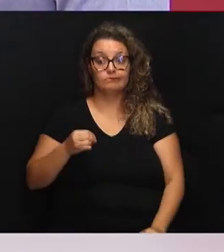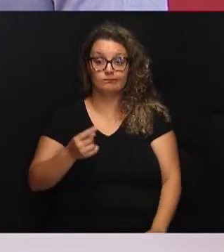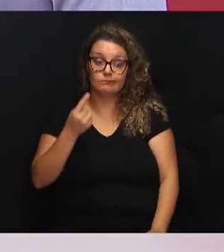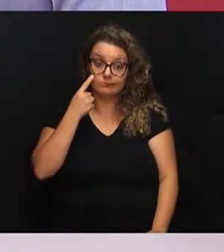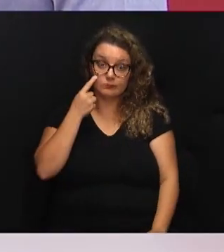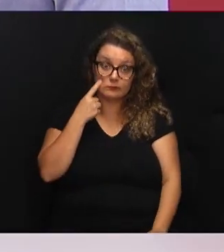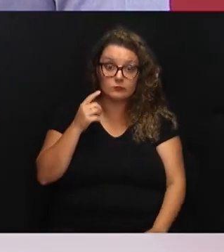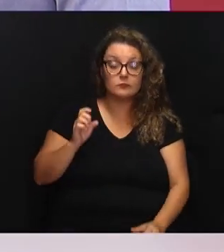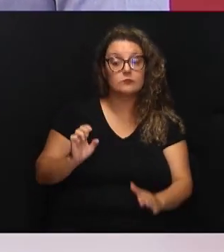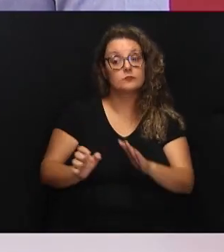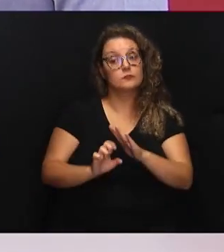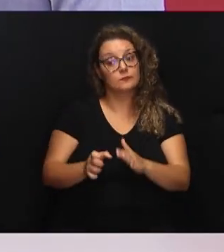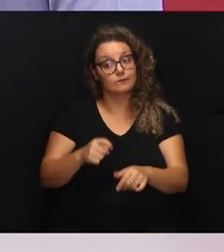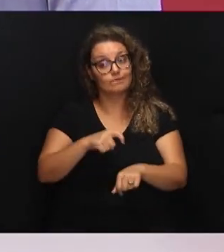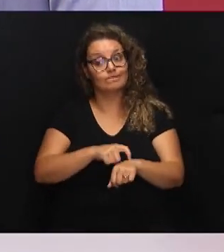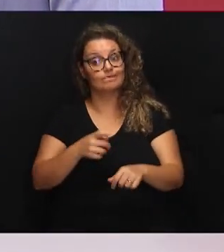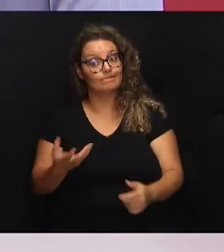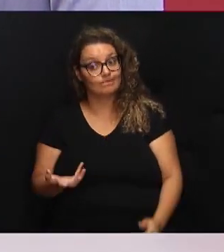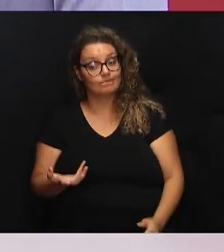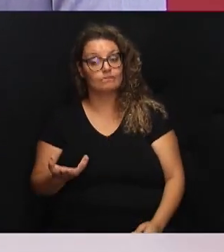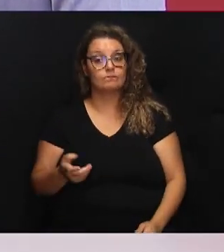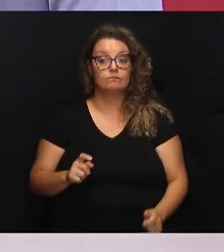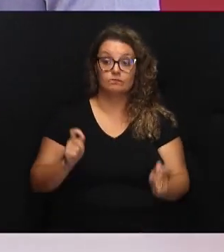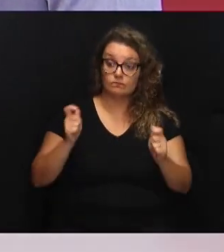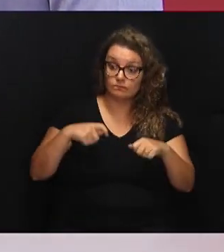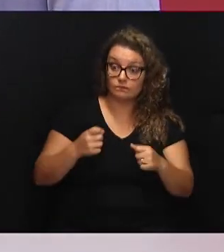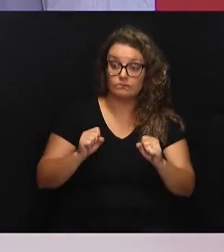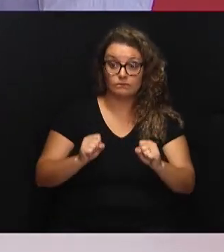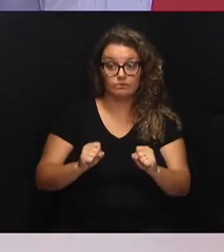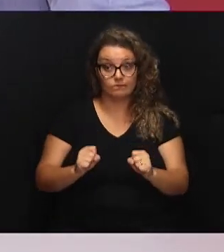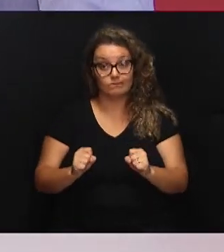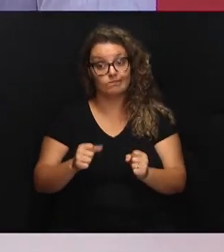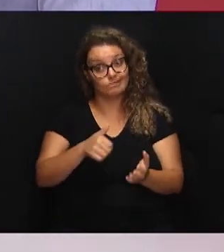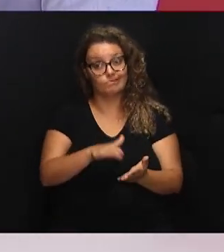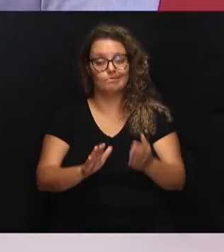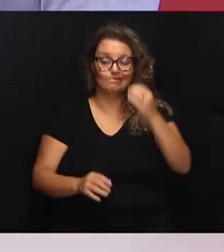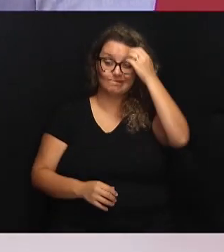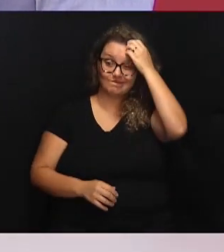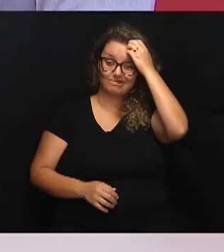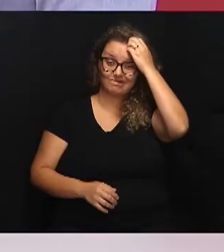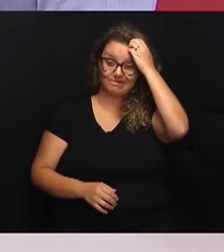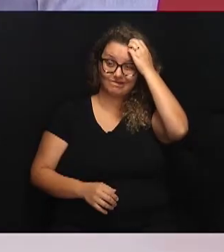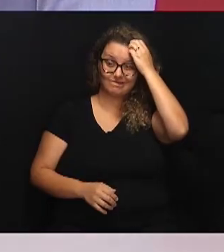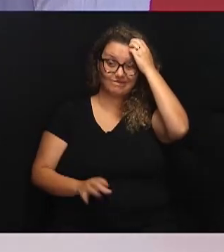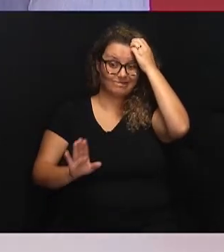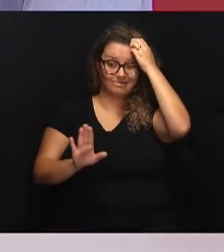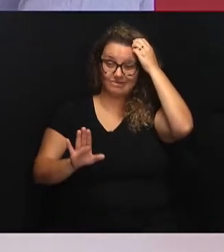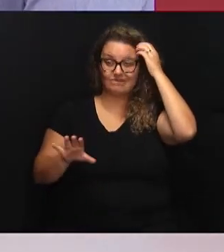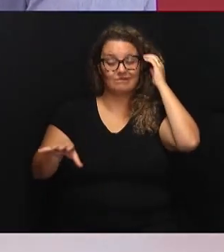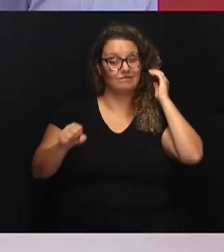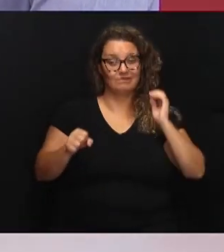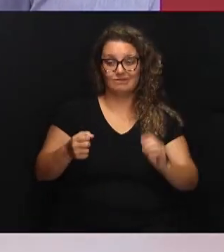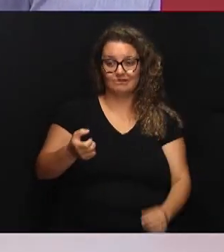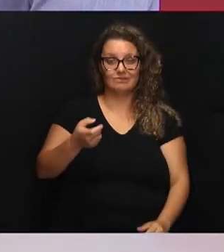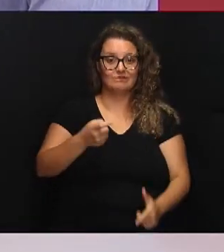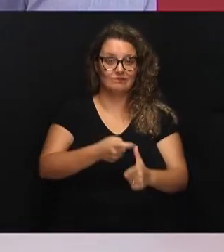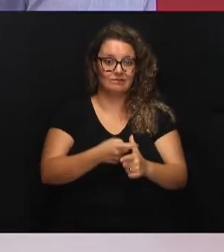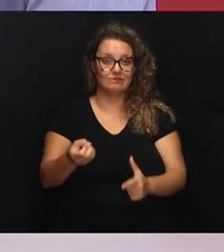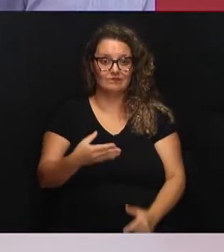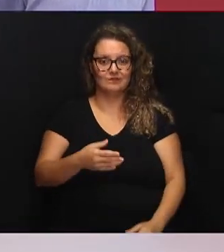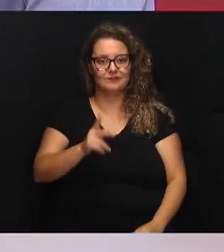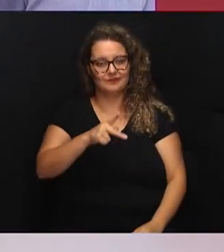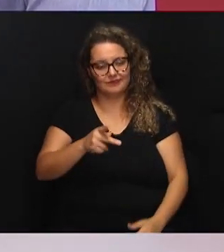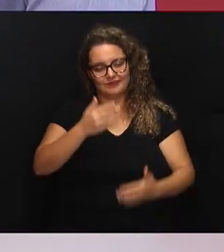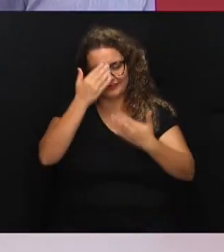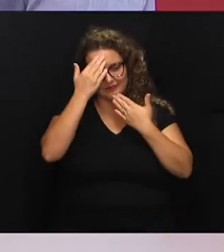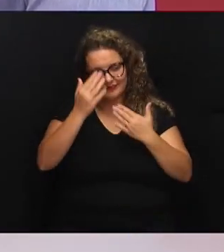que a tua empresa está numa situação que possivelmente pode pintar uma demissão, fique atento e não pegue dívidas novas. Professor, muito obrigado por